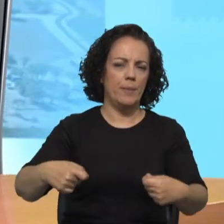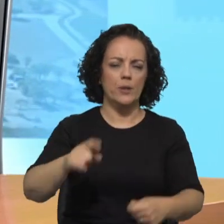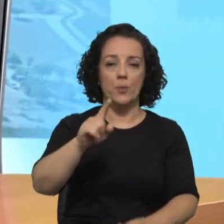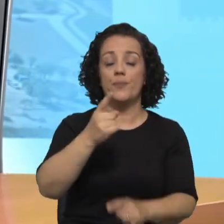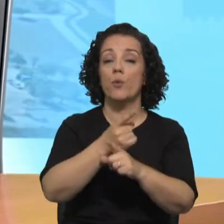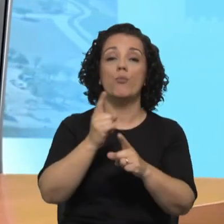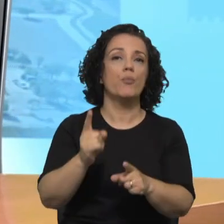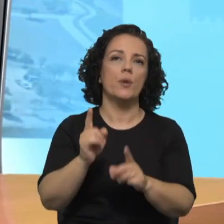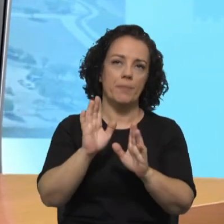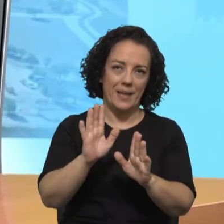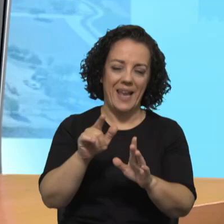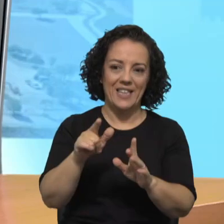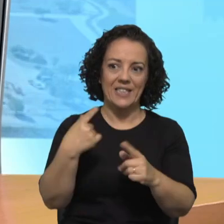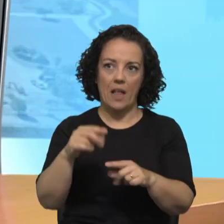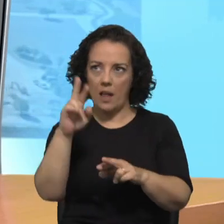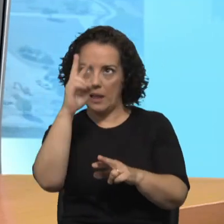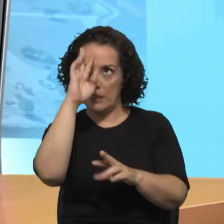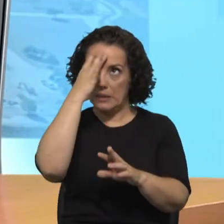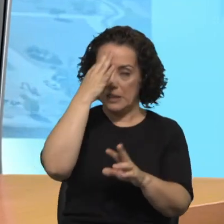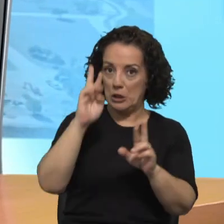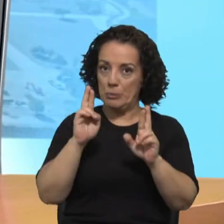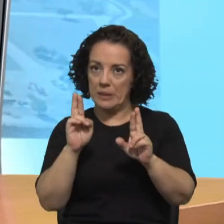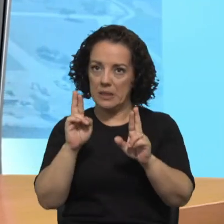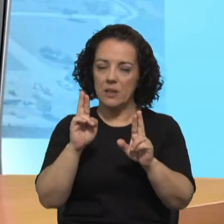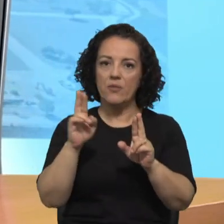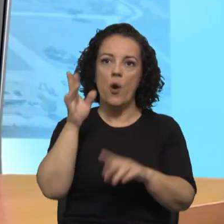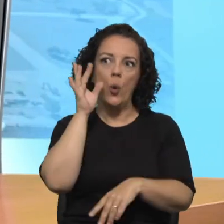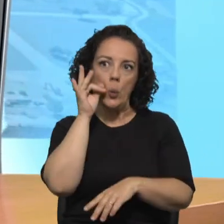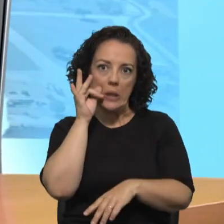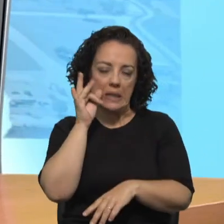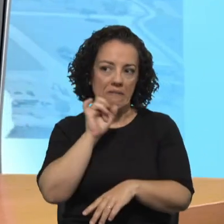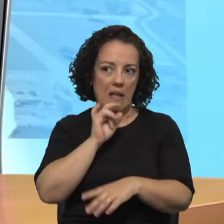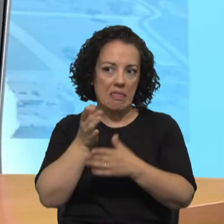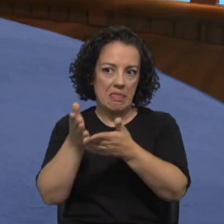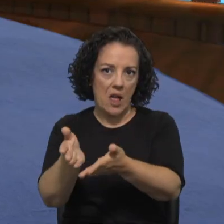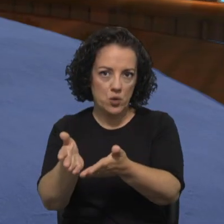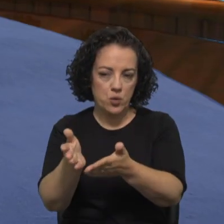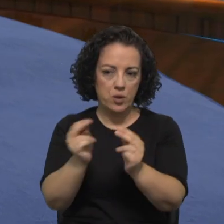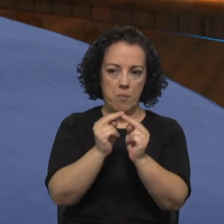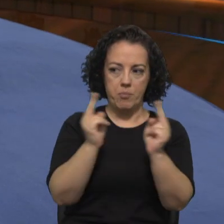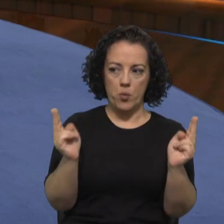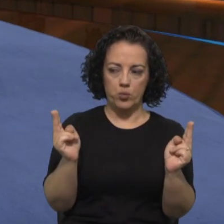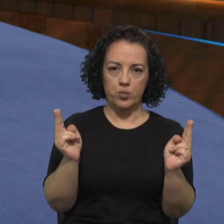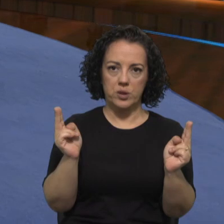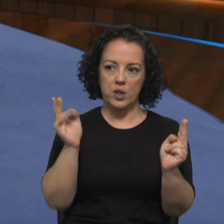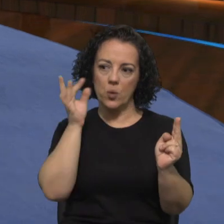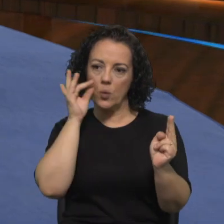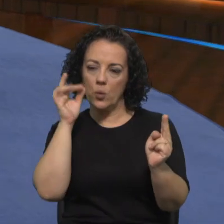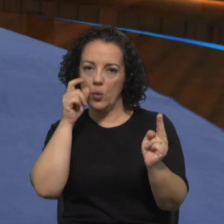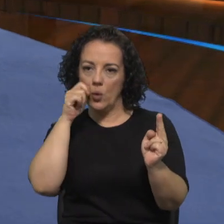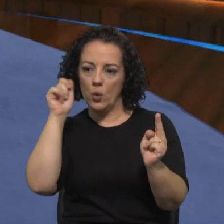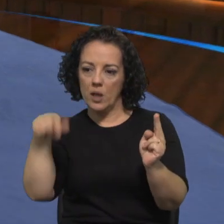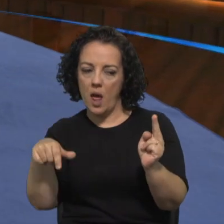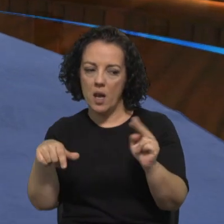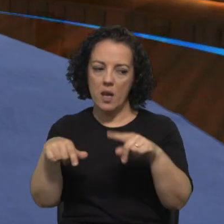no Patriarcado há esta expectativa, será que vai haver, que a Hungria vai ajudar a fazer a ponte com Moscovo? E claro que o Papa não ia